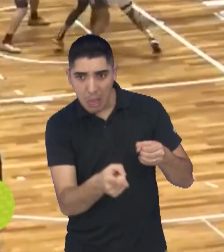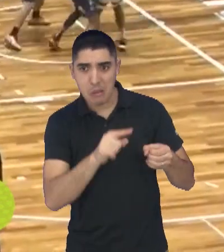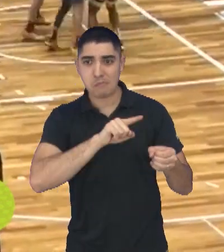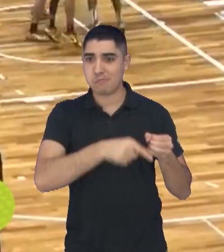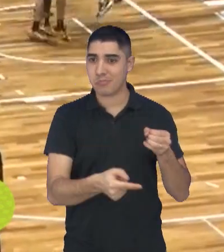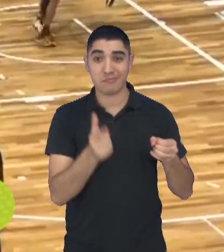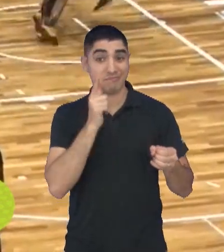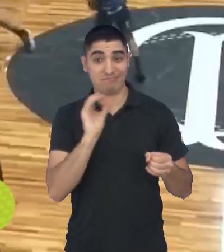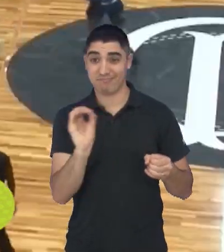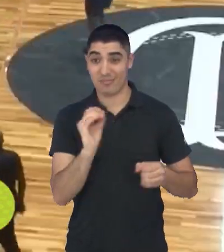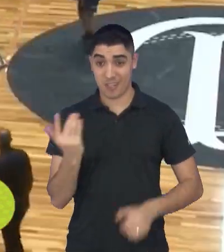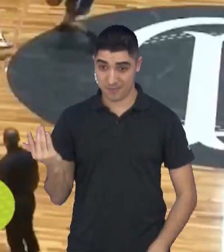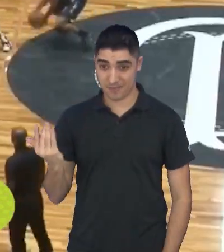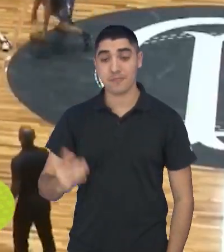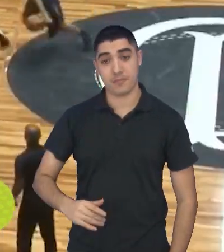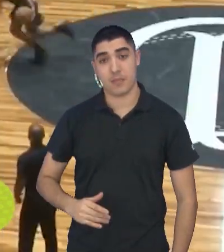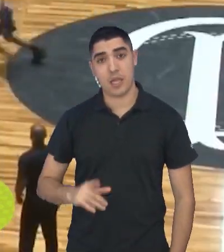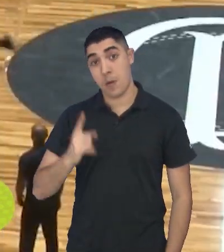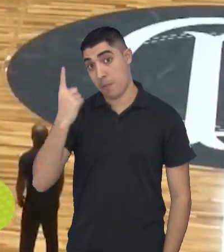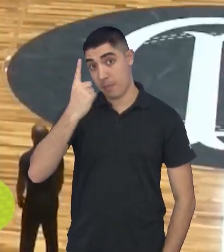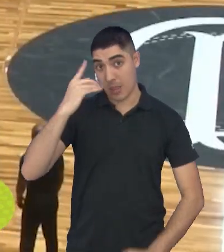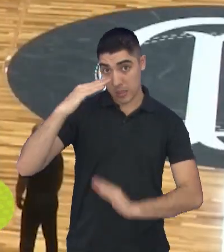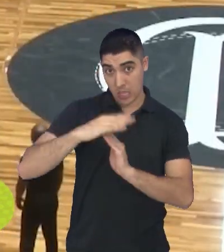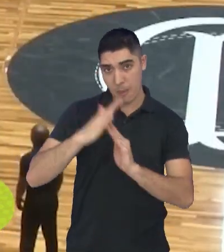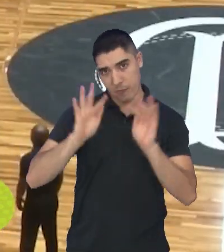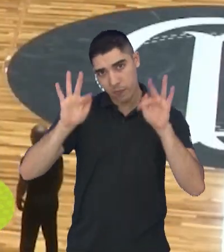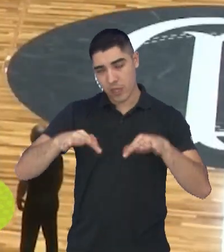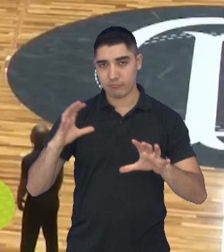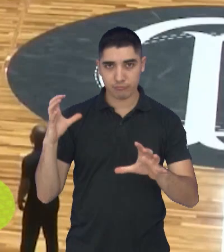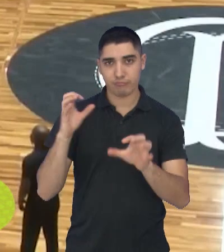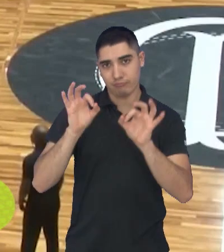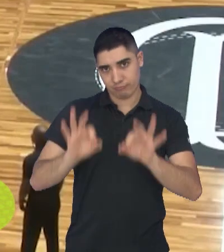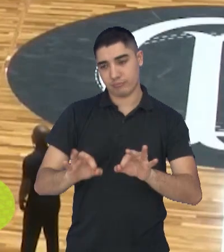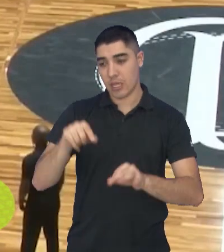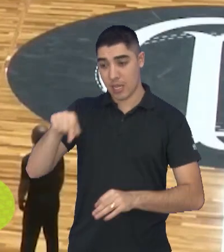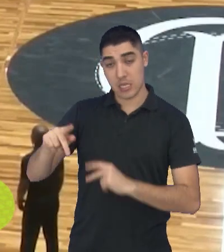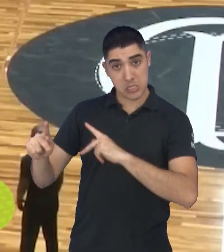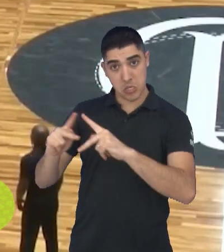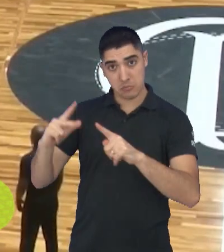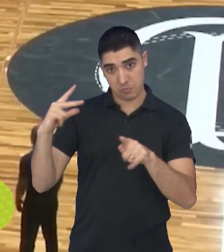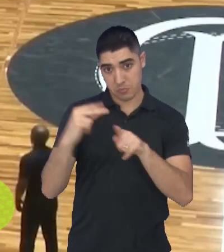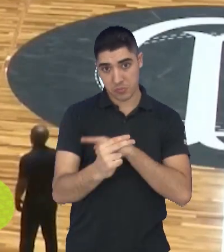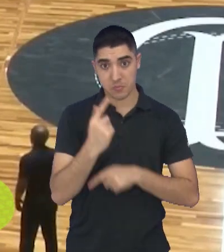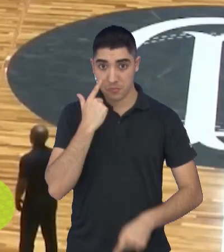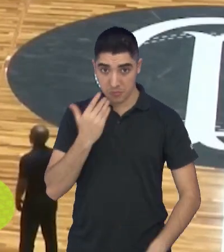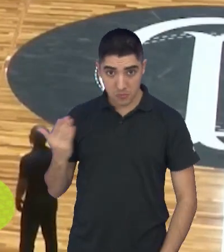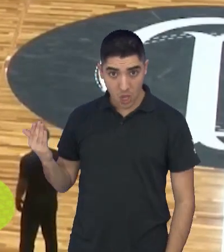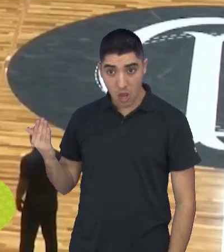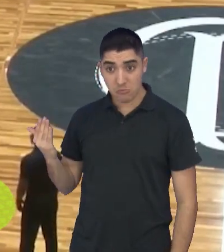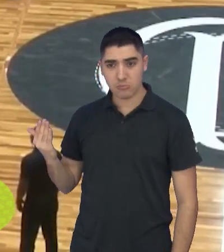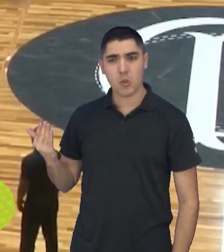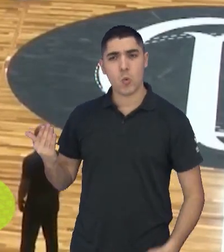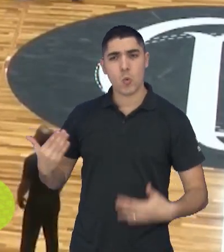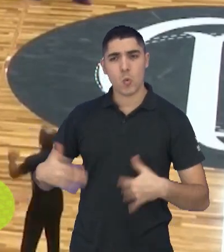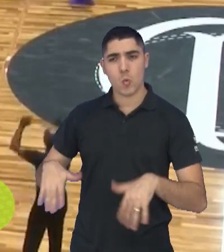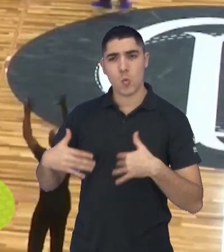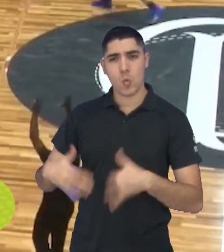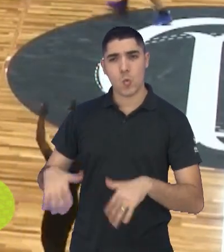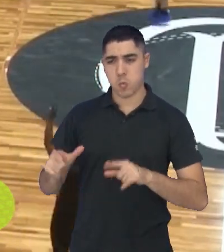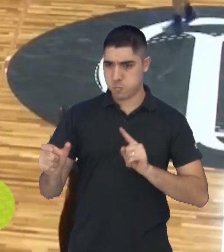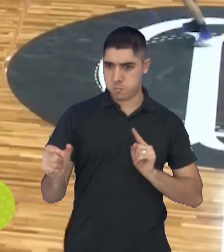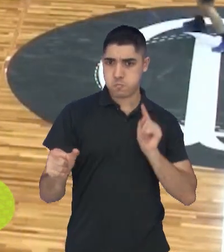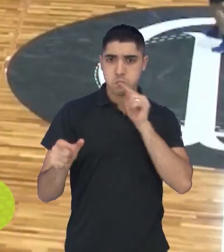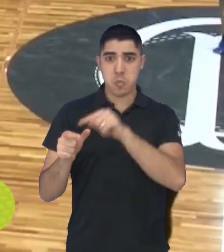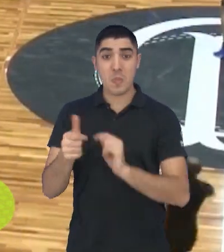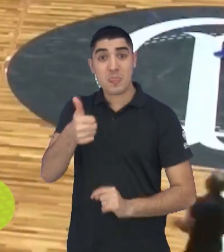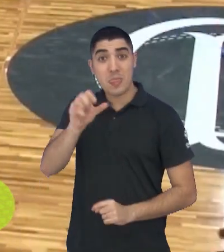Rafael Hetzheimer. E o primeiro período terminou mesmo com vitória do São José, com esse gatilhaço de Vitor Silvério, colocando